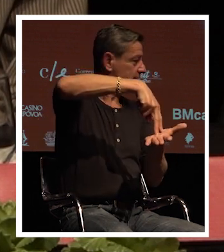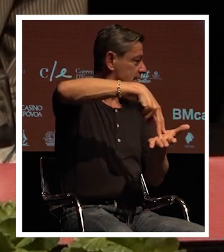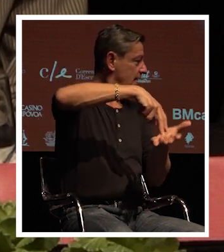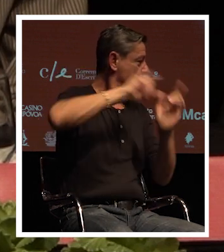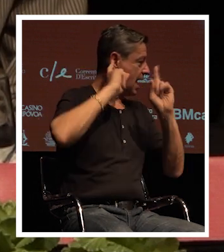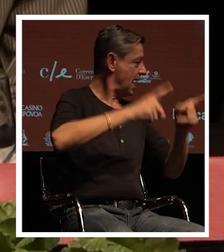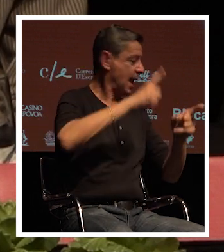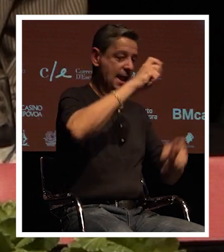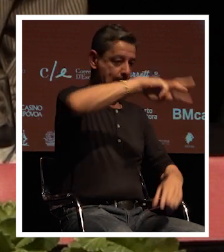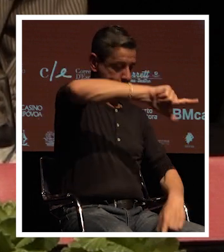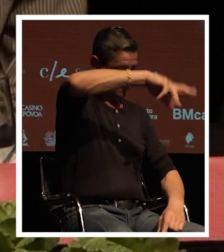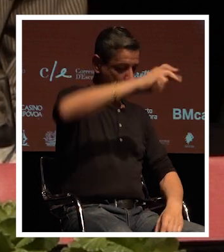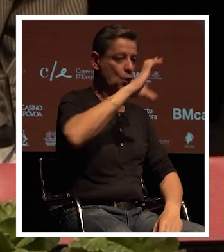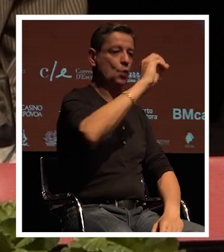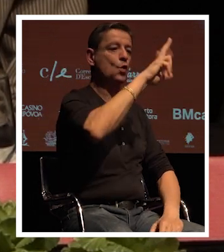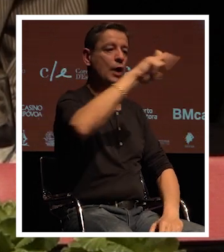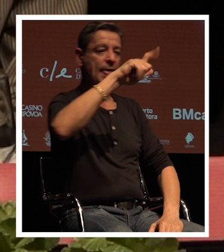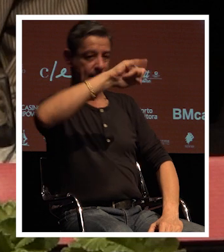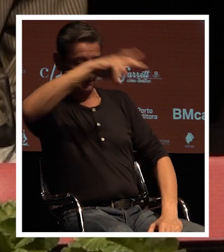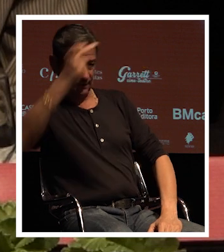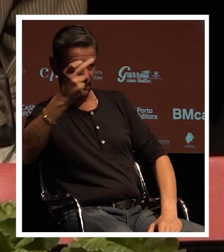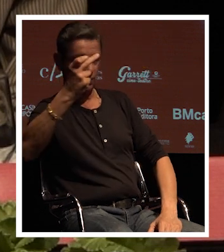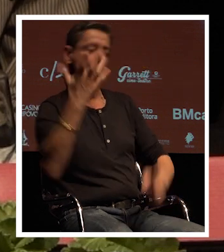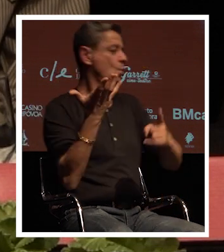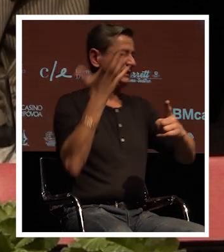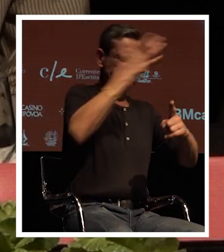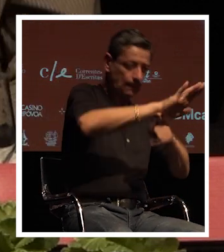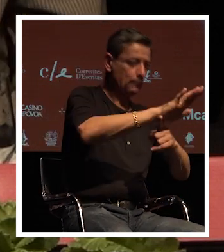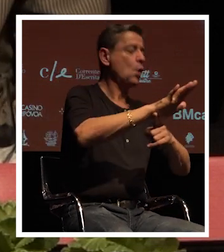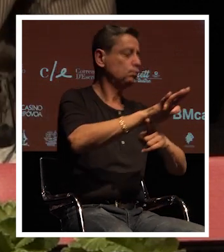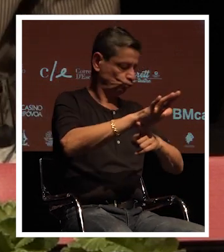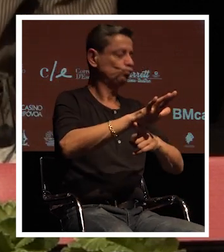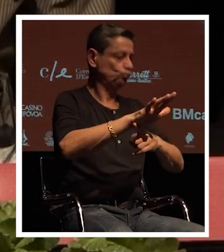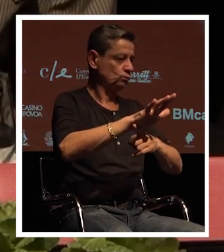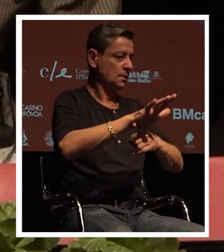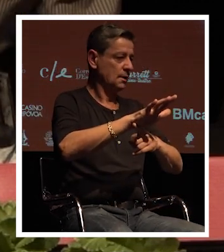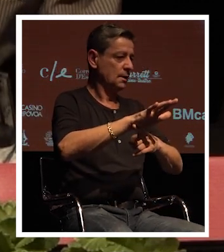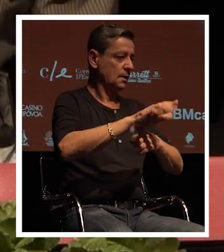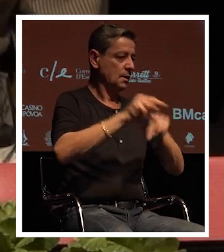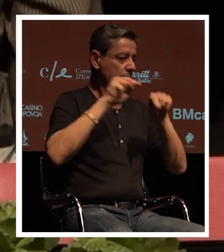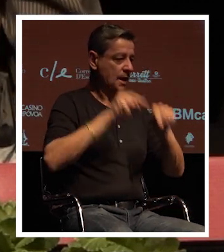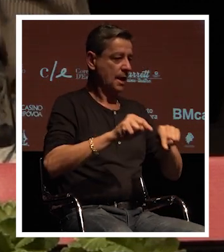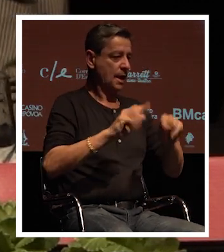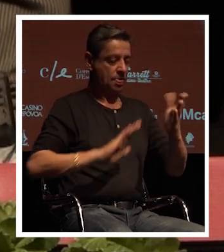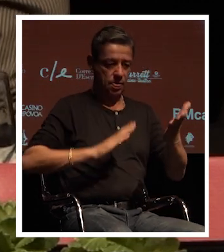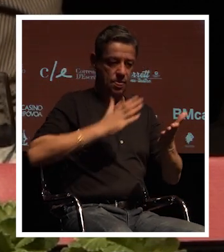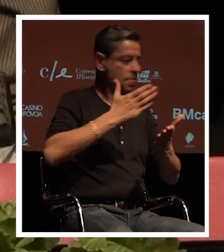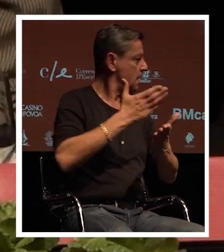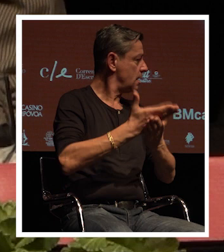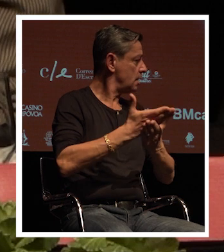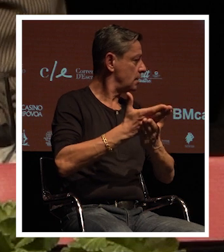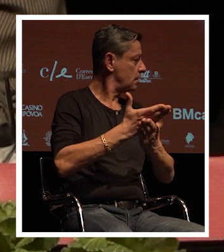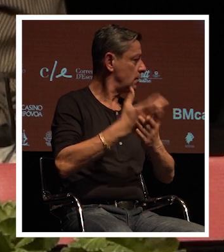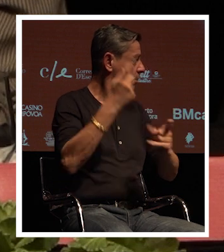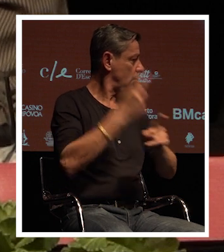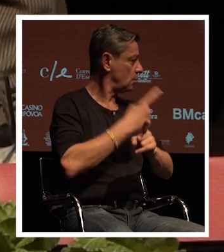Hélia Correia com a sua terceira miséria e que vai tocar numa coisa que o áreas